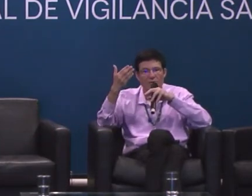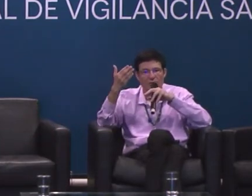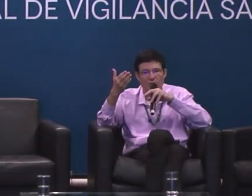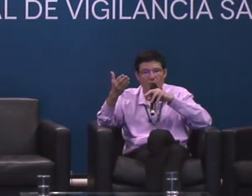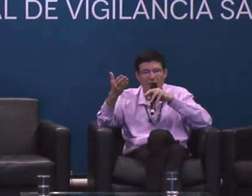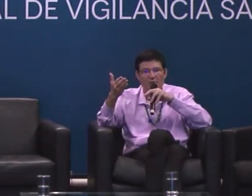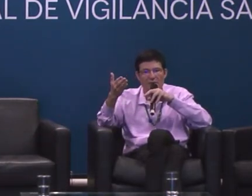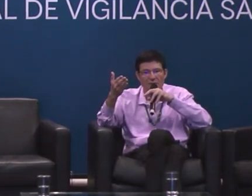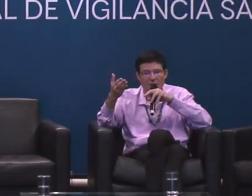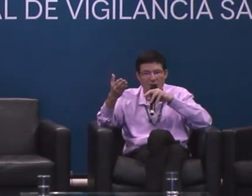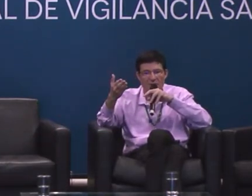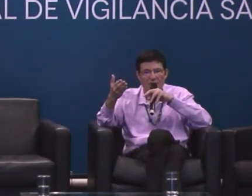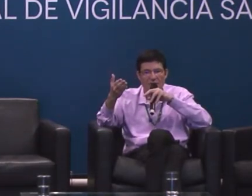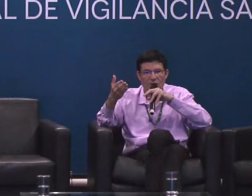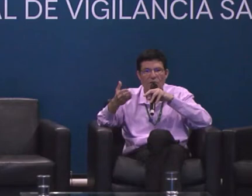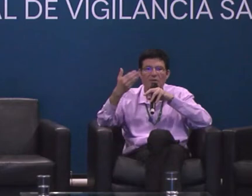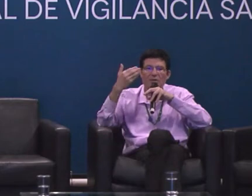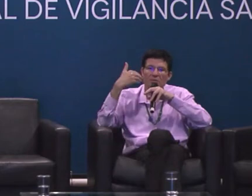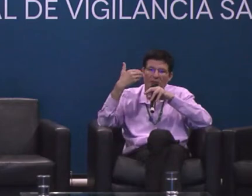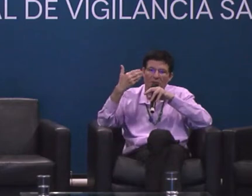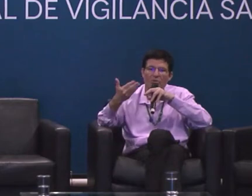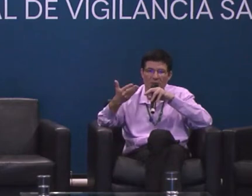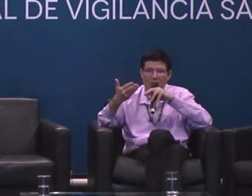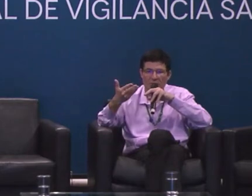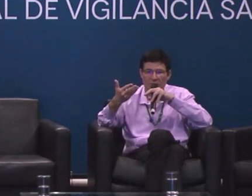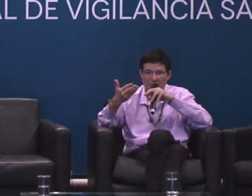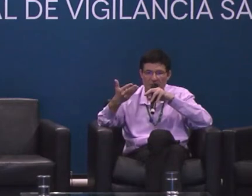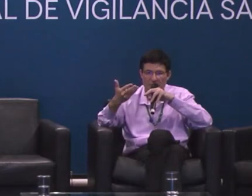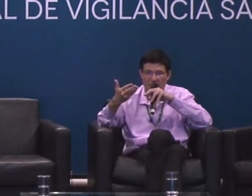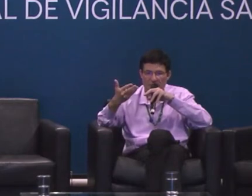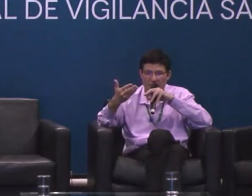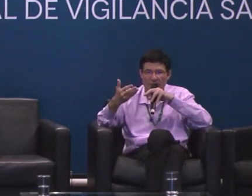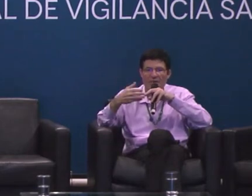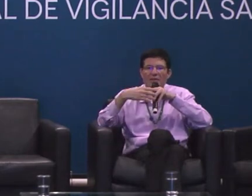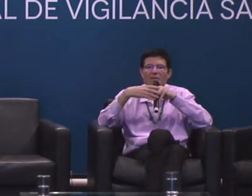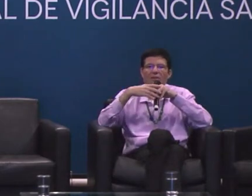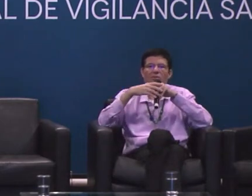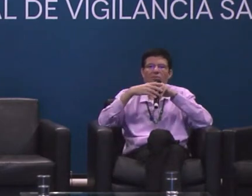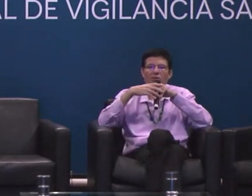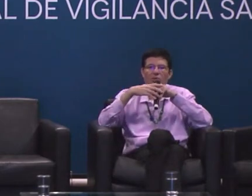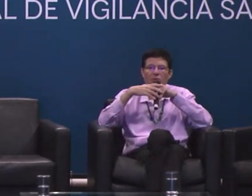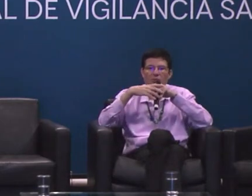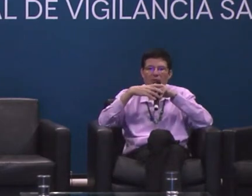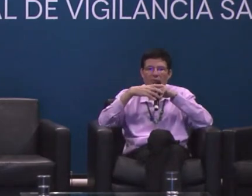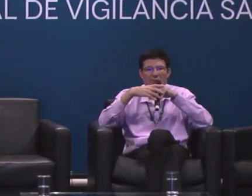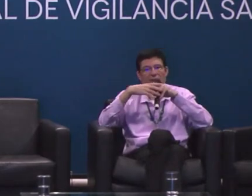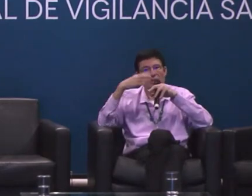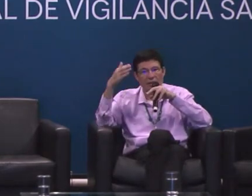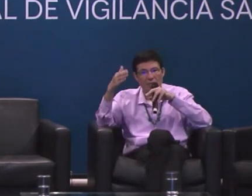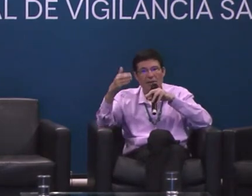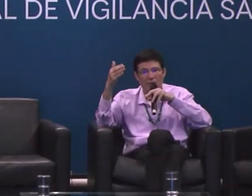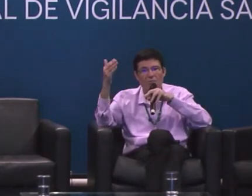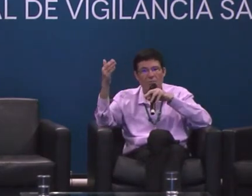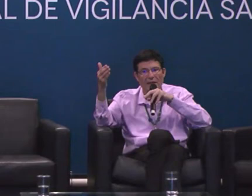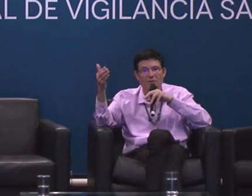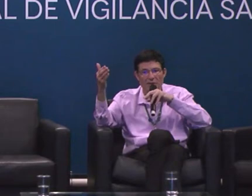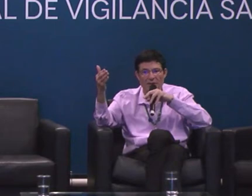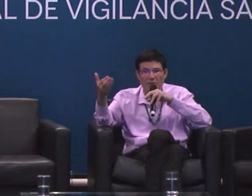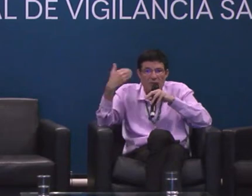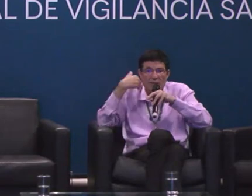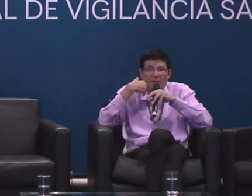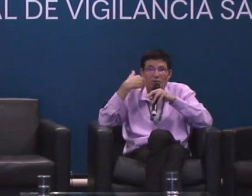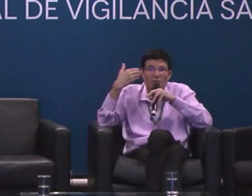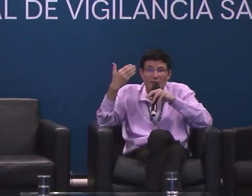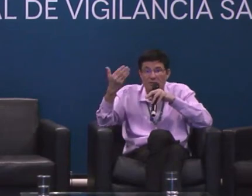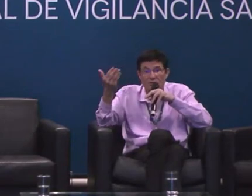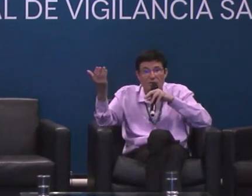boas práticas regulatórias que nos ajudam a isso. Então, eu não vejo problema, e a gente sabe que é um impacto negativo, porque até